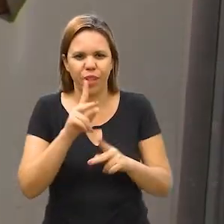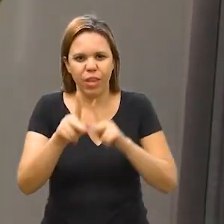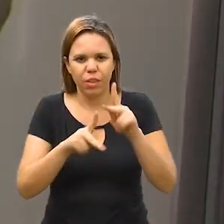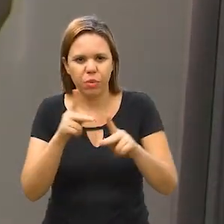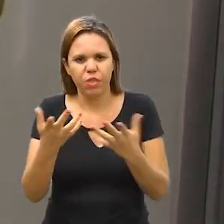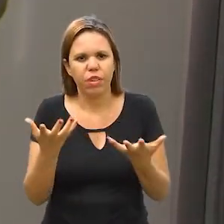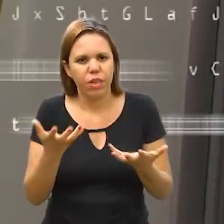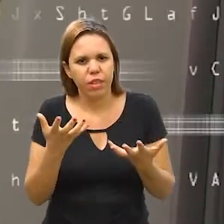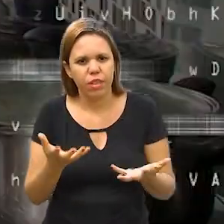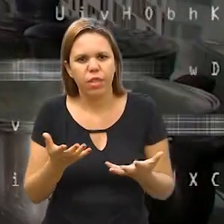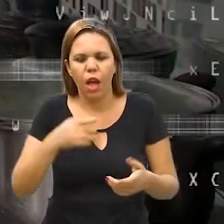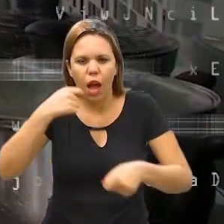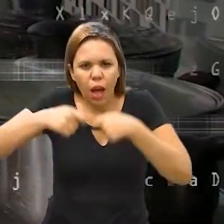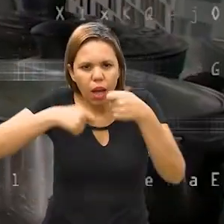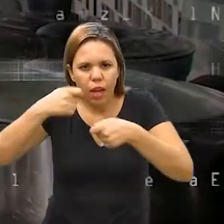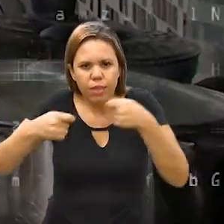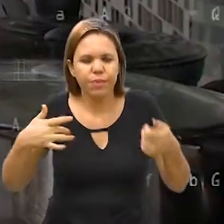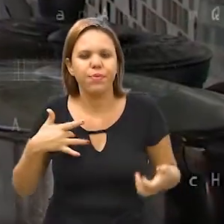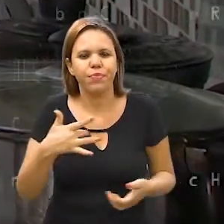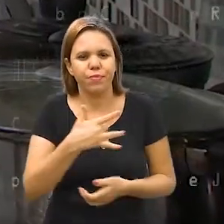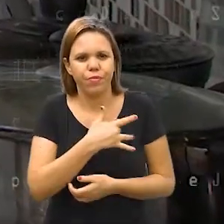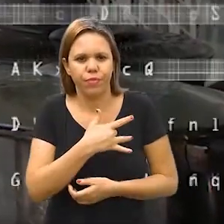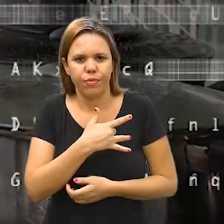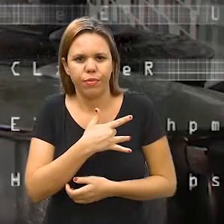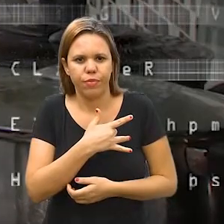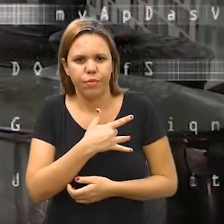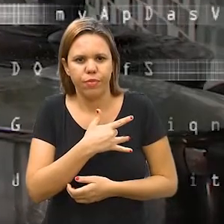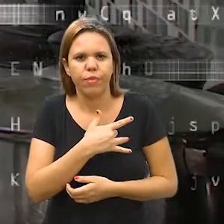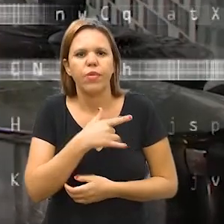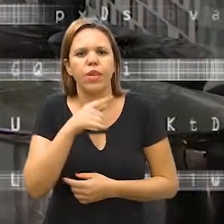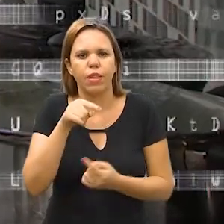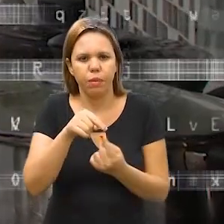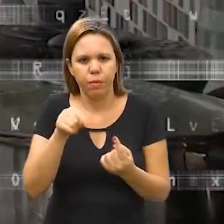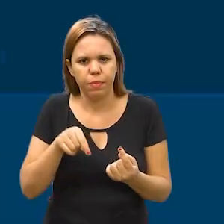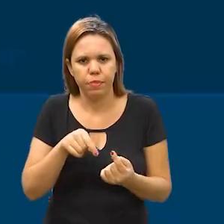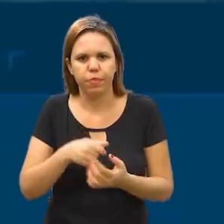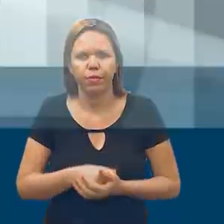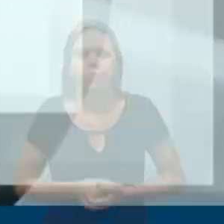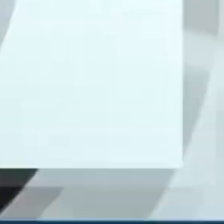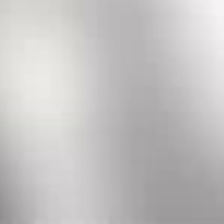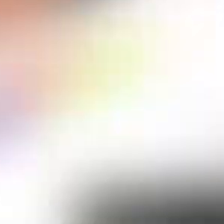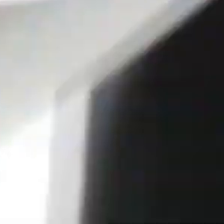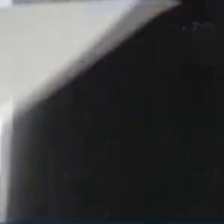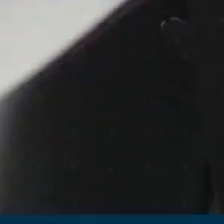que busca alimentação saudável e personalizada.